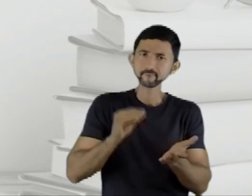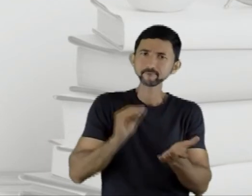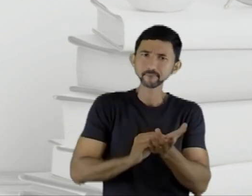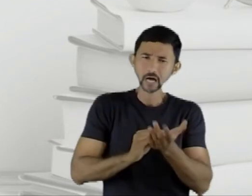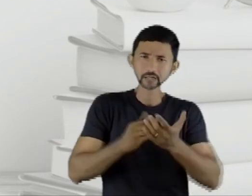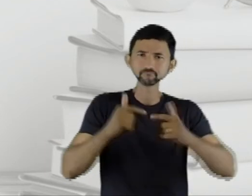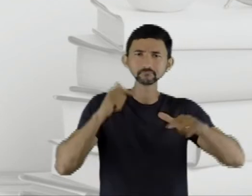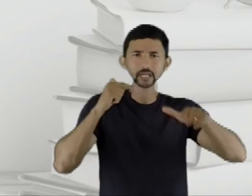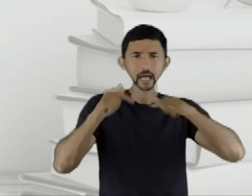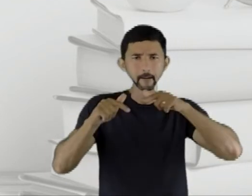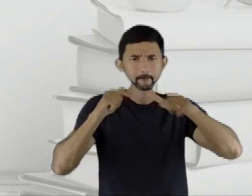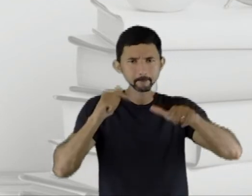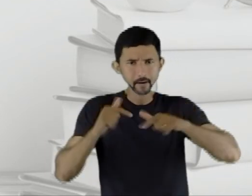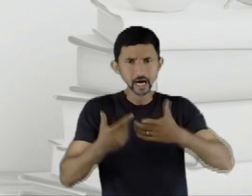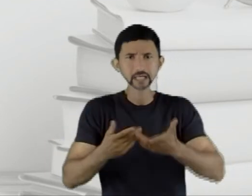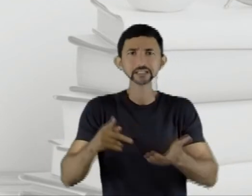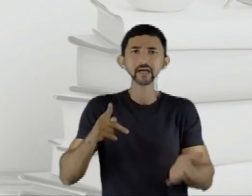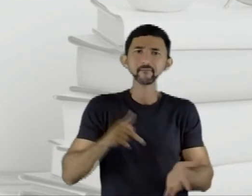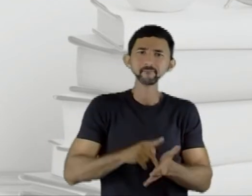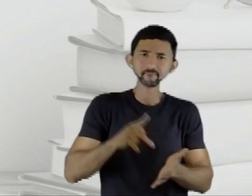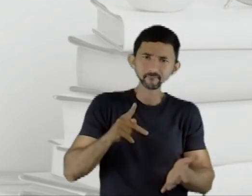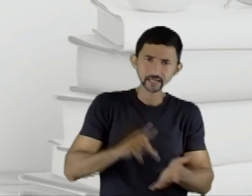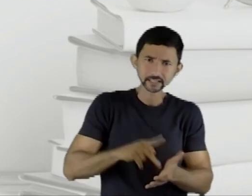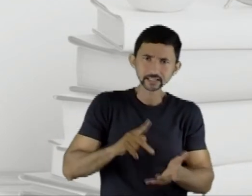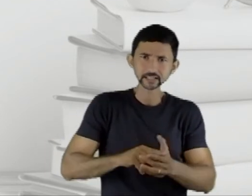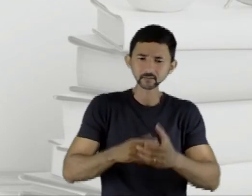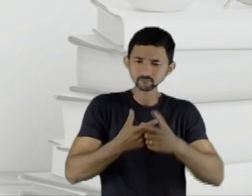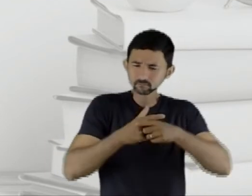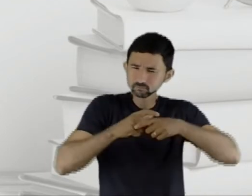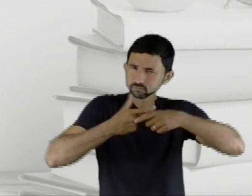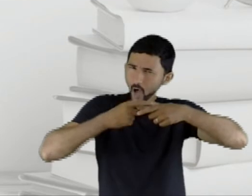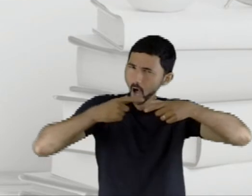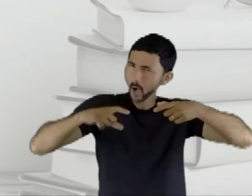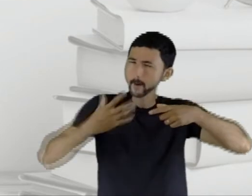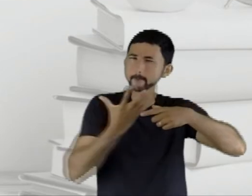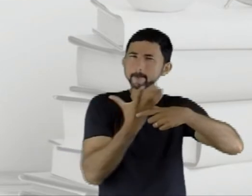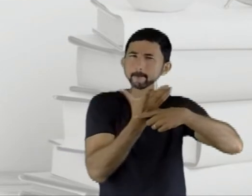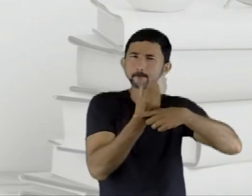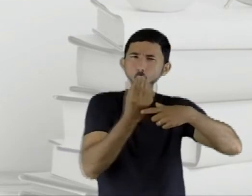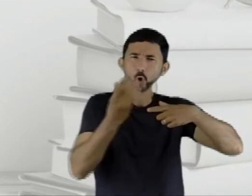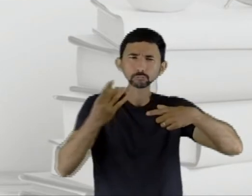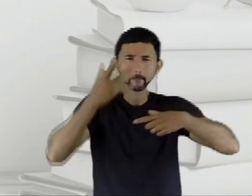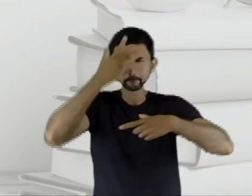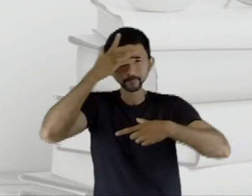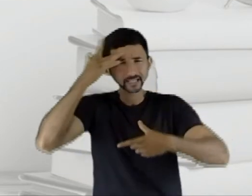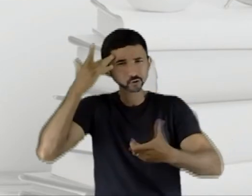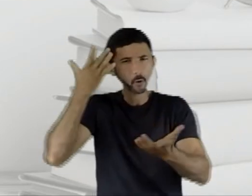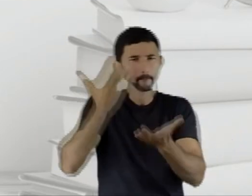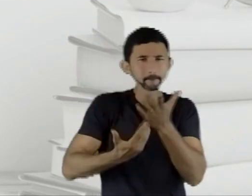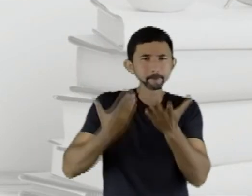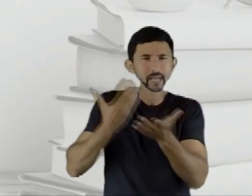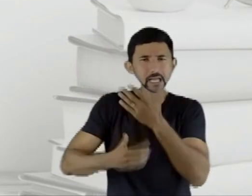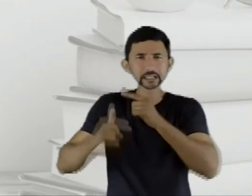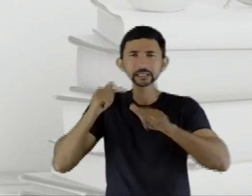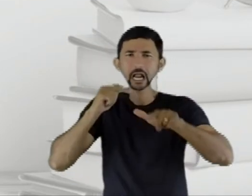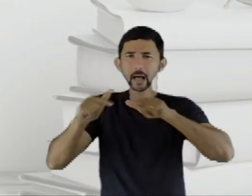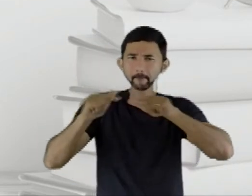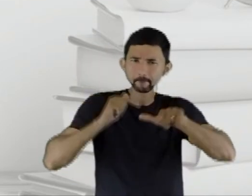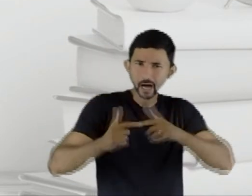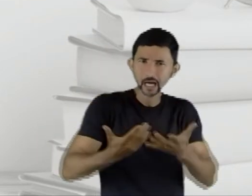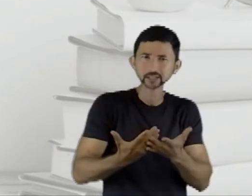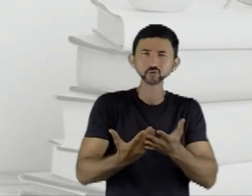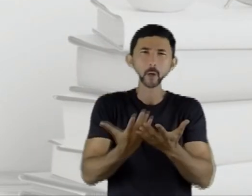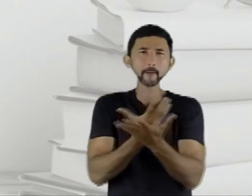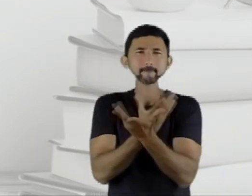ele realmente foi enorme. Não só nos Estados Unidos, mas em todos